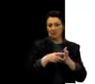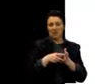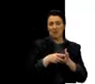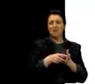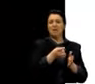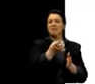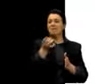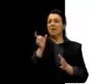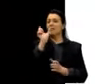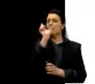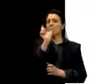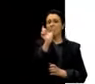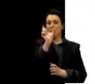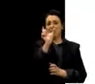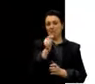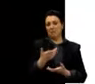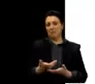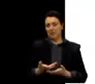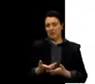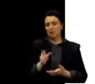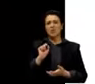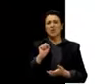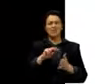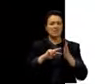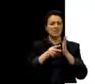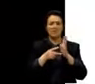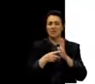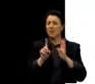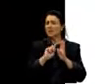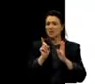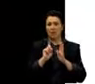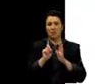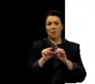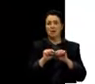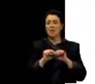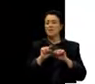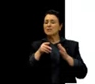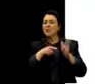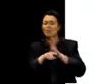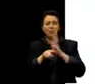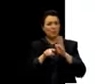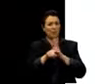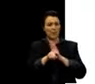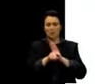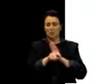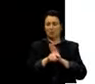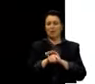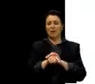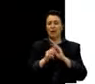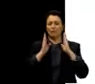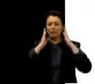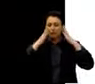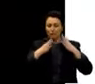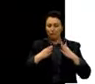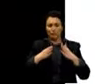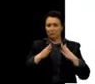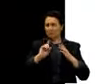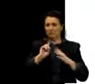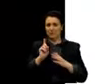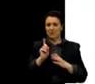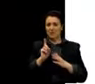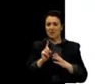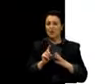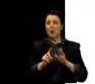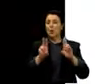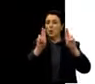o que é organogênese. Ele não vai ser cobrado assim de forma pontual, específica.